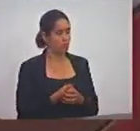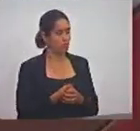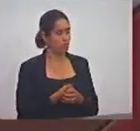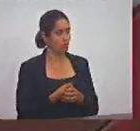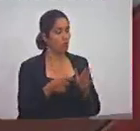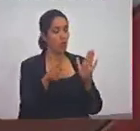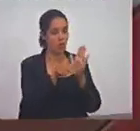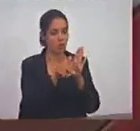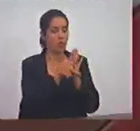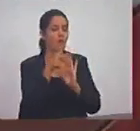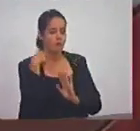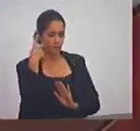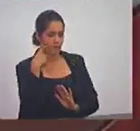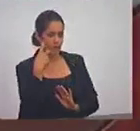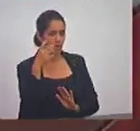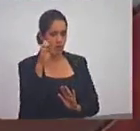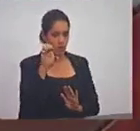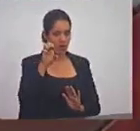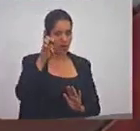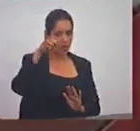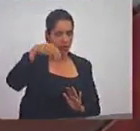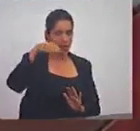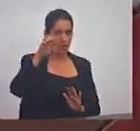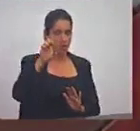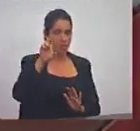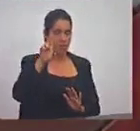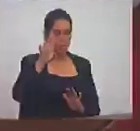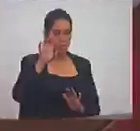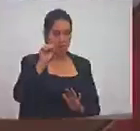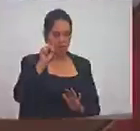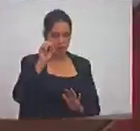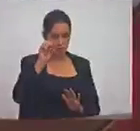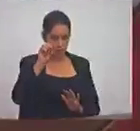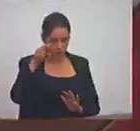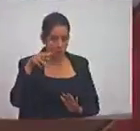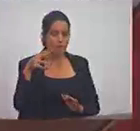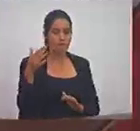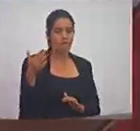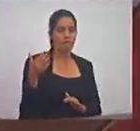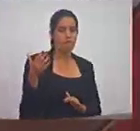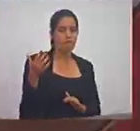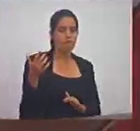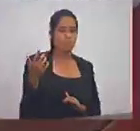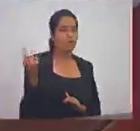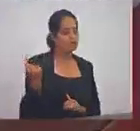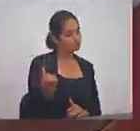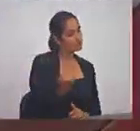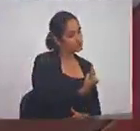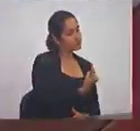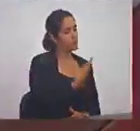que a sociedade fique sabendo, a imprensa, o próprio Emerson foi na minha sala, que é próximo, o segundo, terceiro gabinete depois aqui do